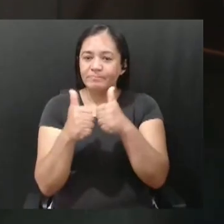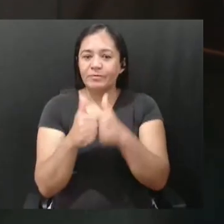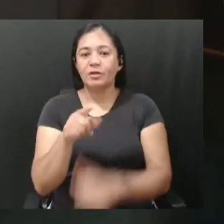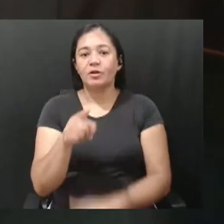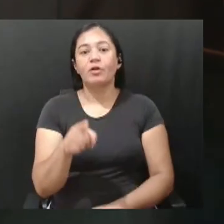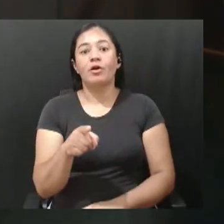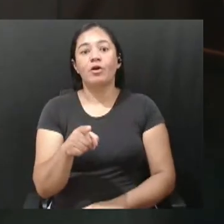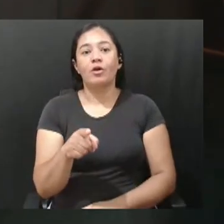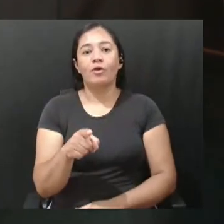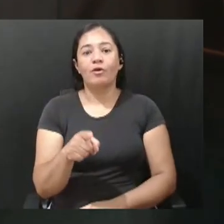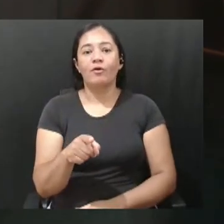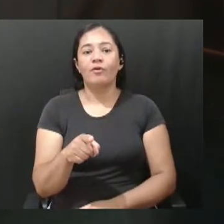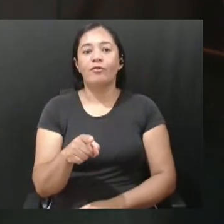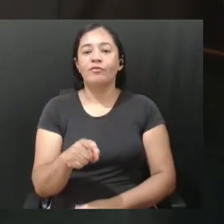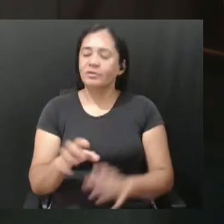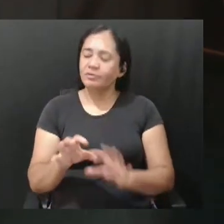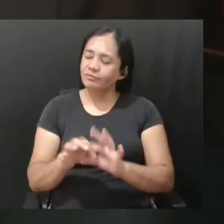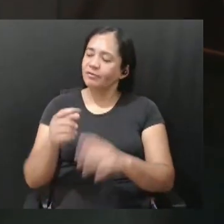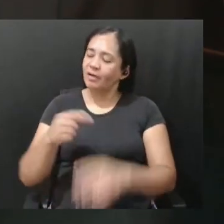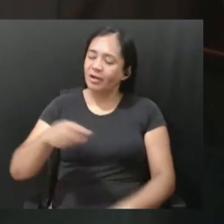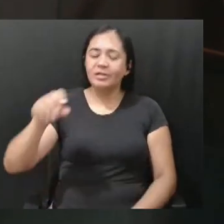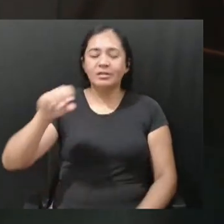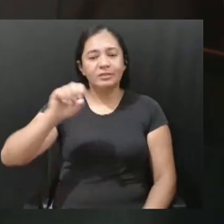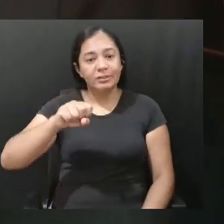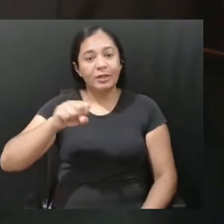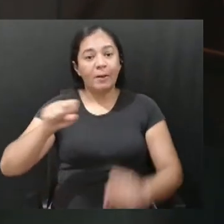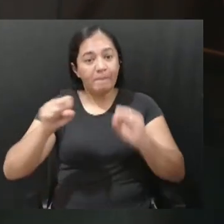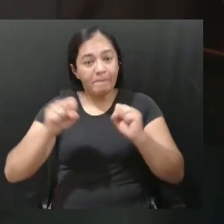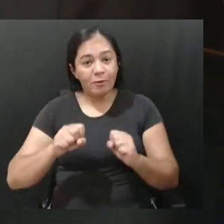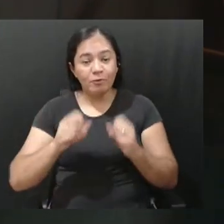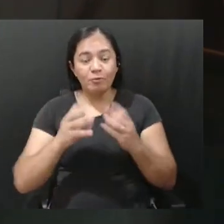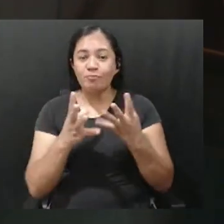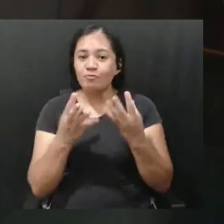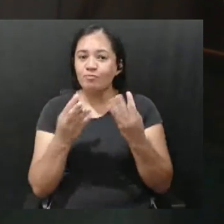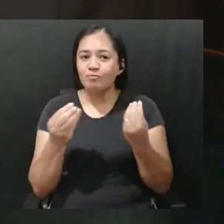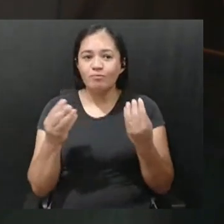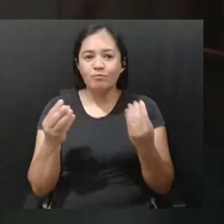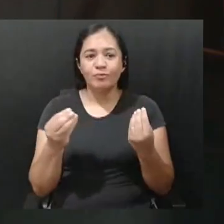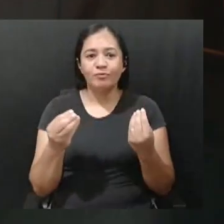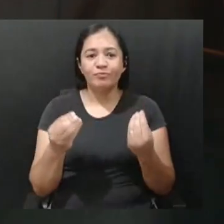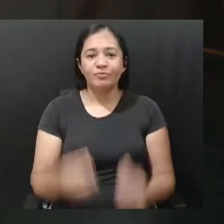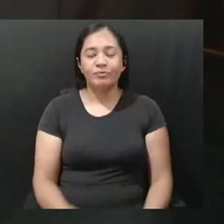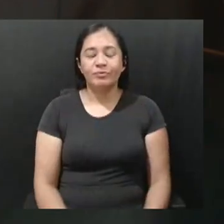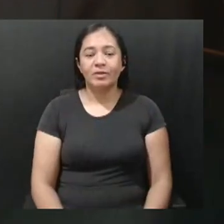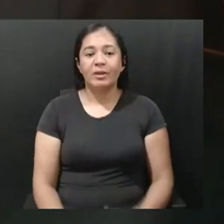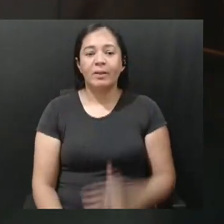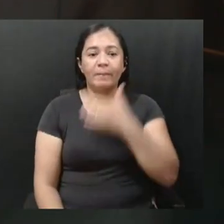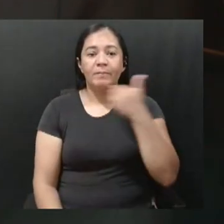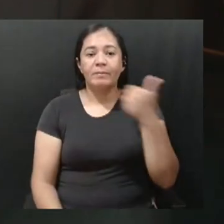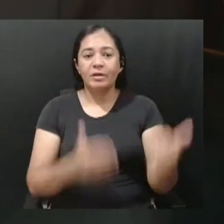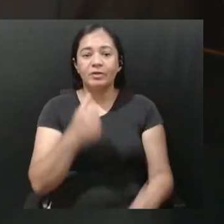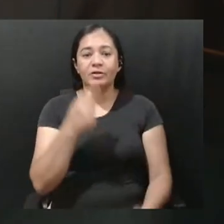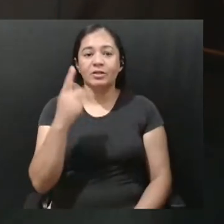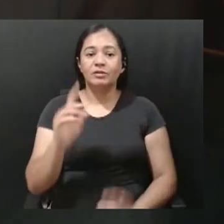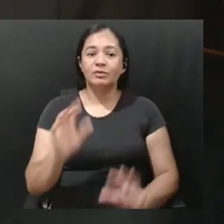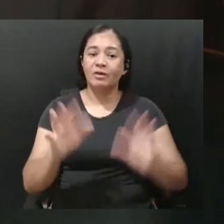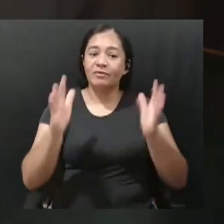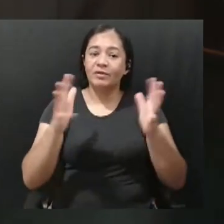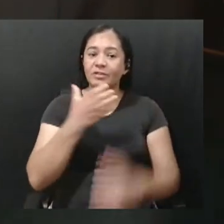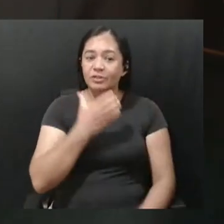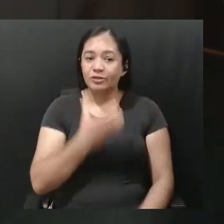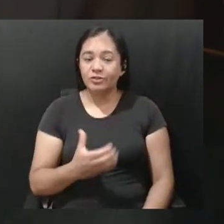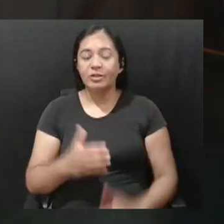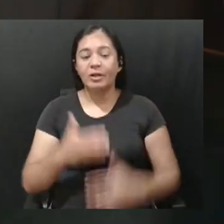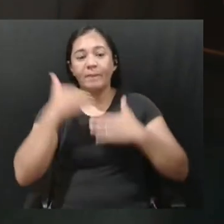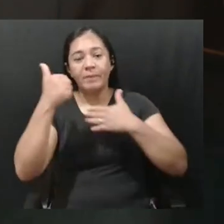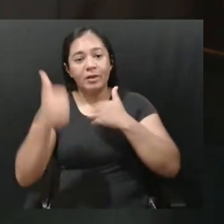sim, isso pode e muito melhorar a sua festa de Natal, melhorar para toda a sua família.